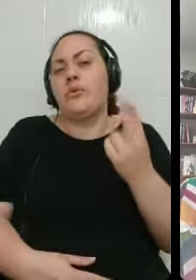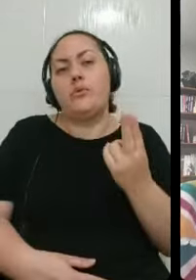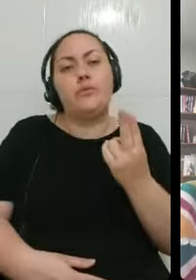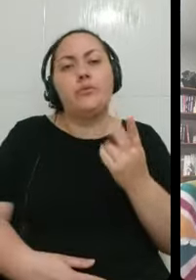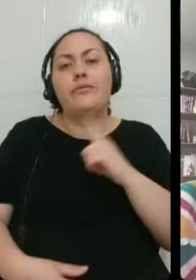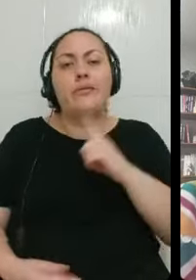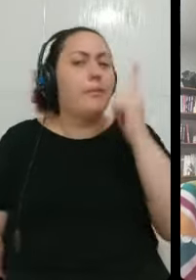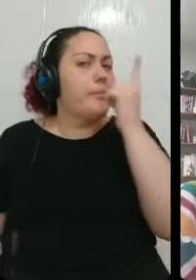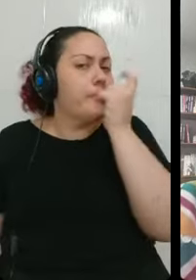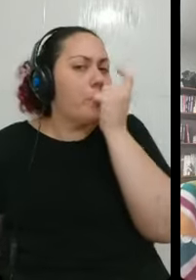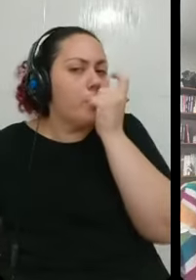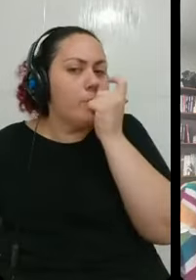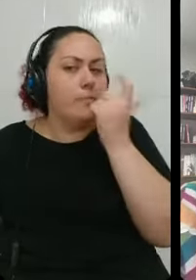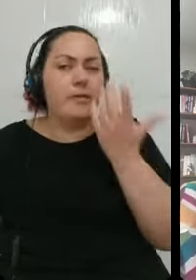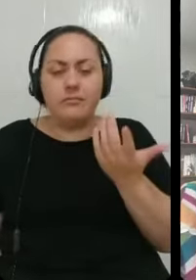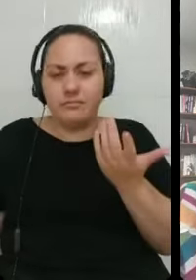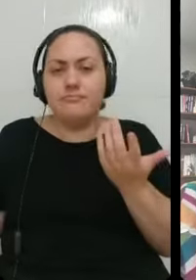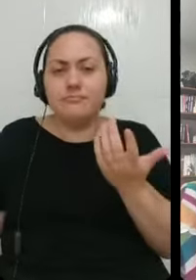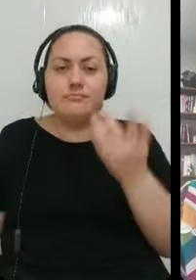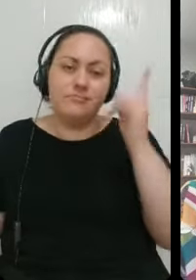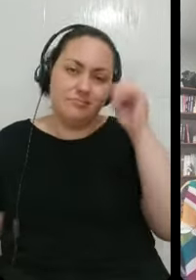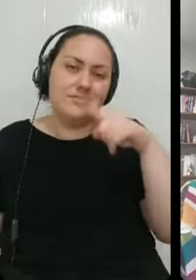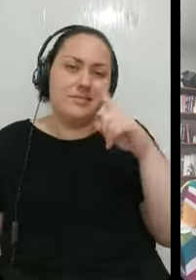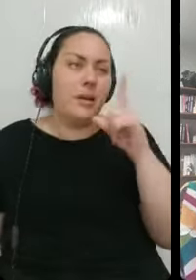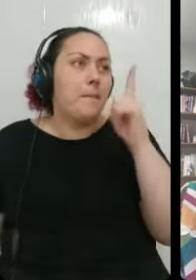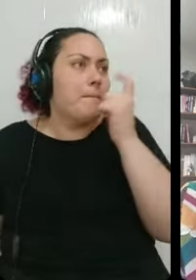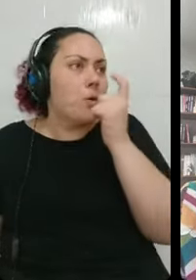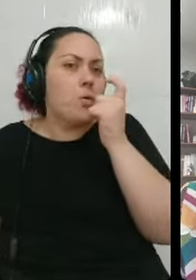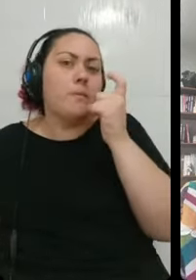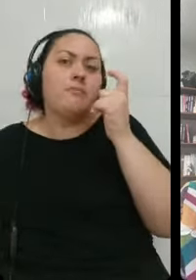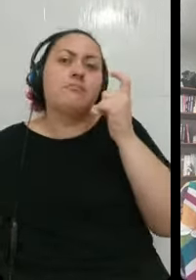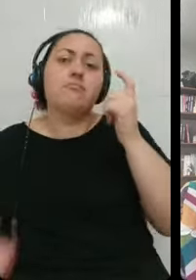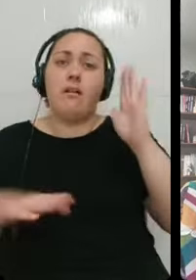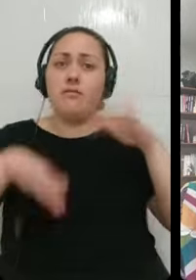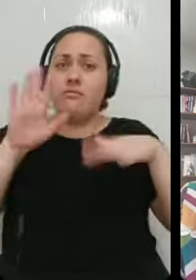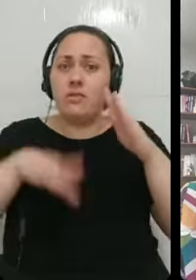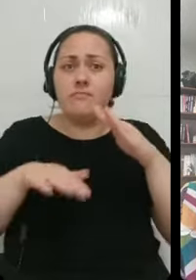uma bombinha, né, um dispositivo inalatório. Então, muitas